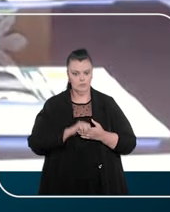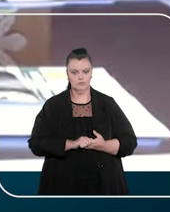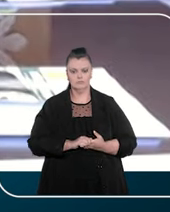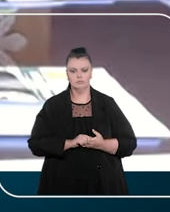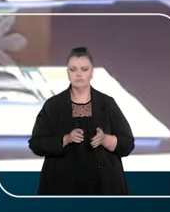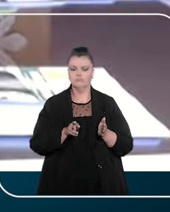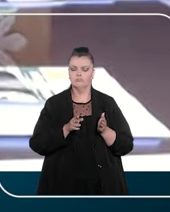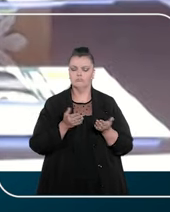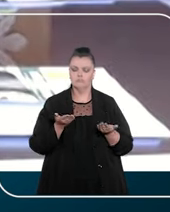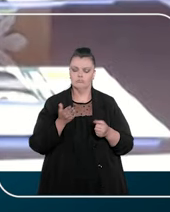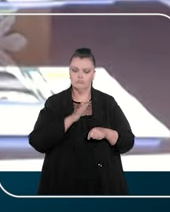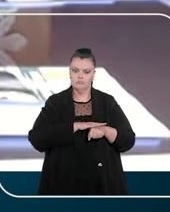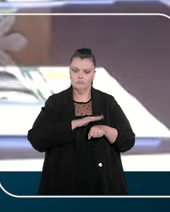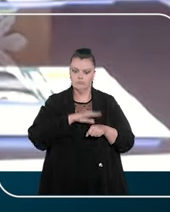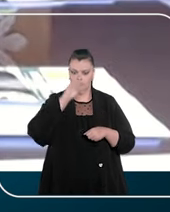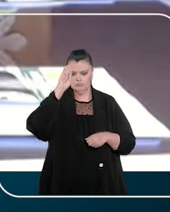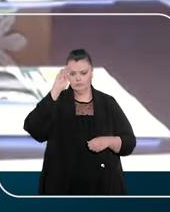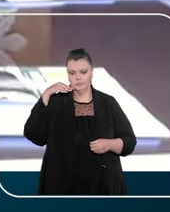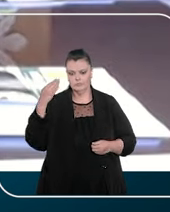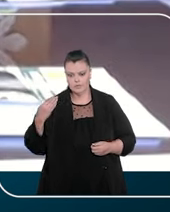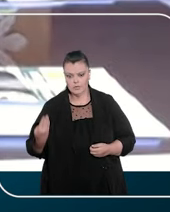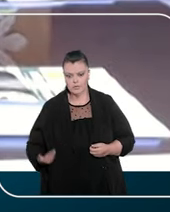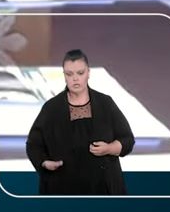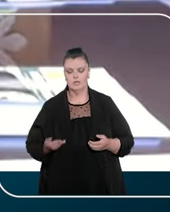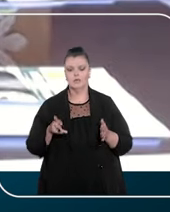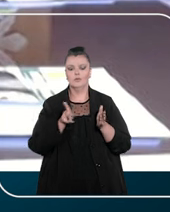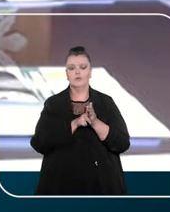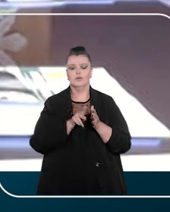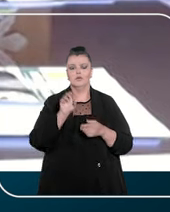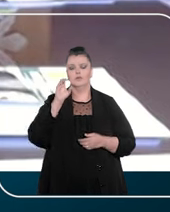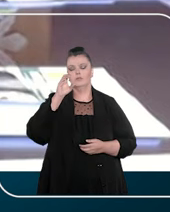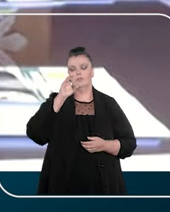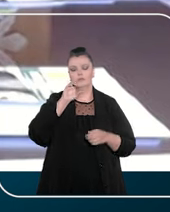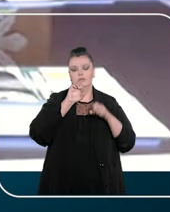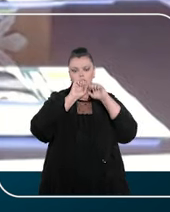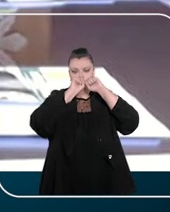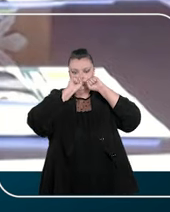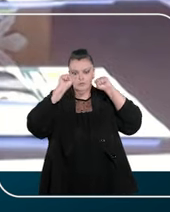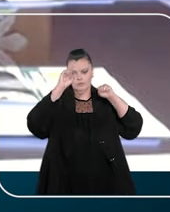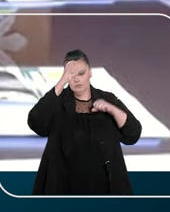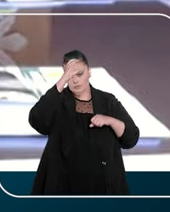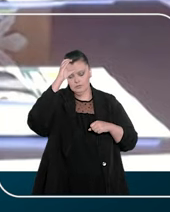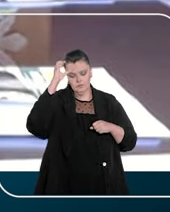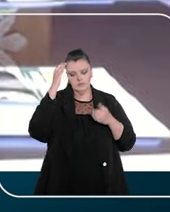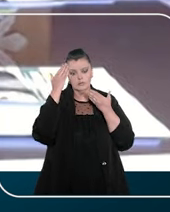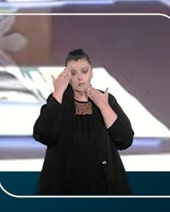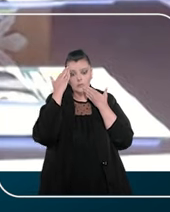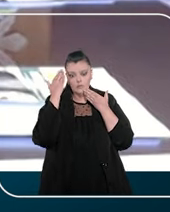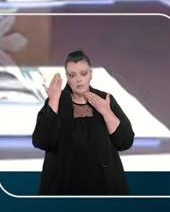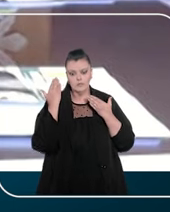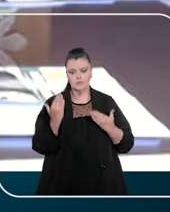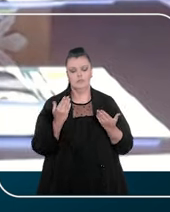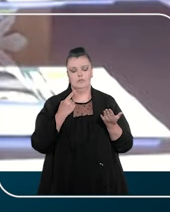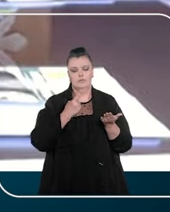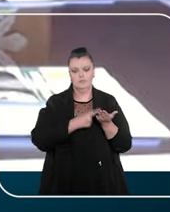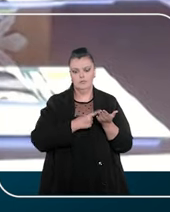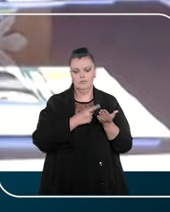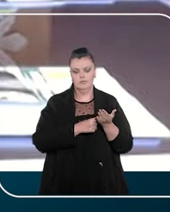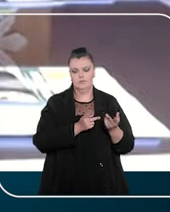de congratulação pelo êxito do Tribunal de Cidadania. Meu muito obrigado pelo convite